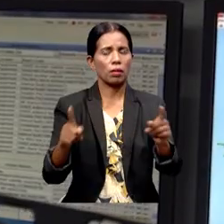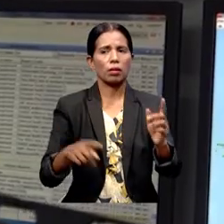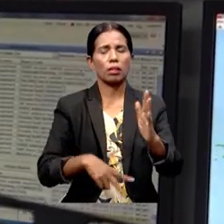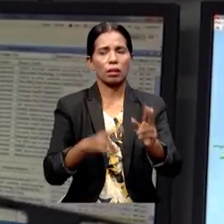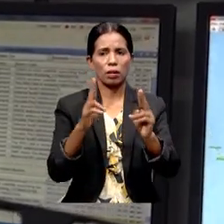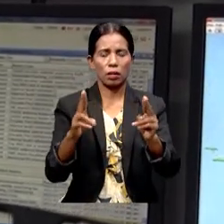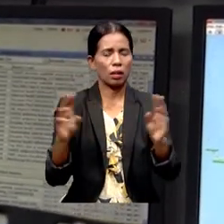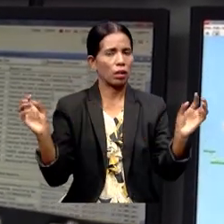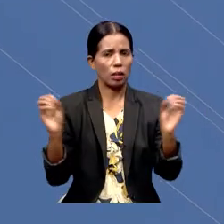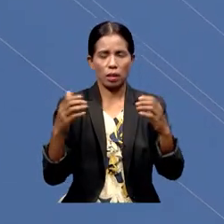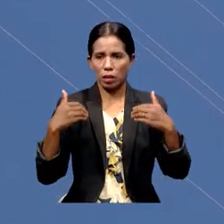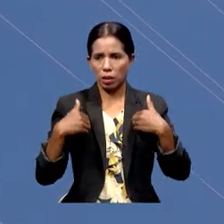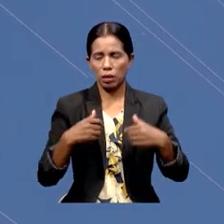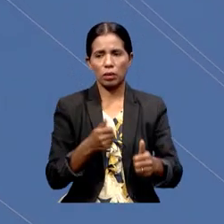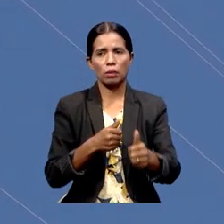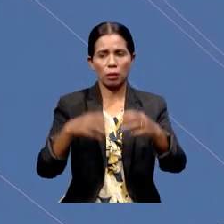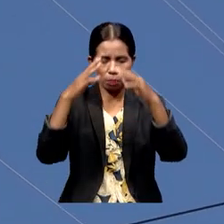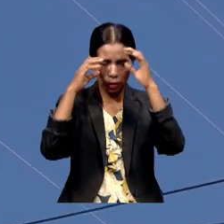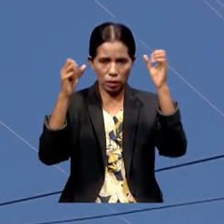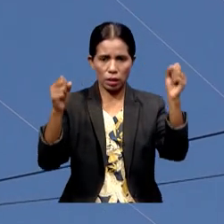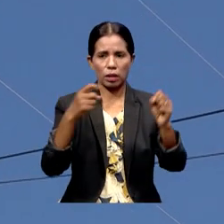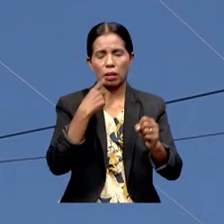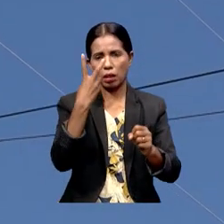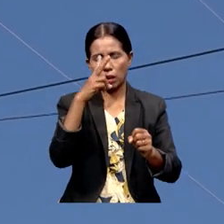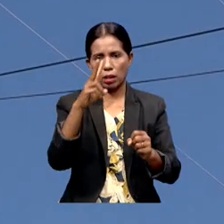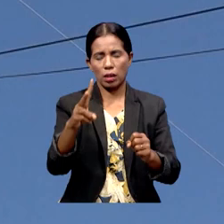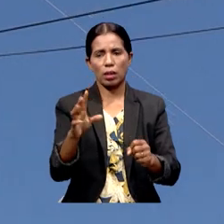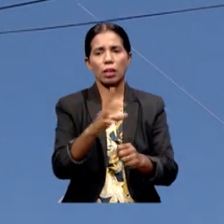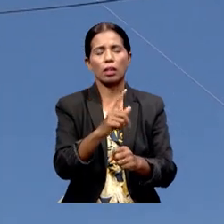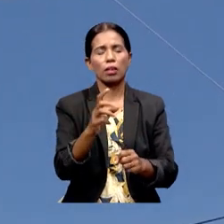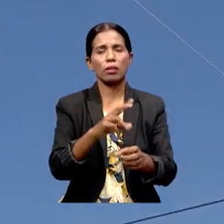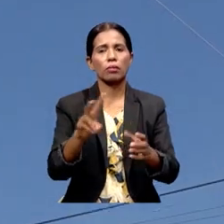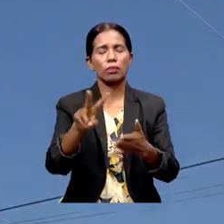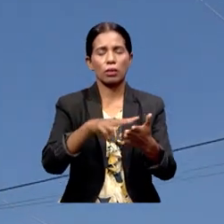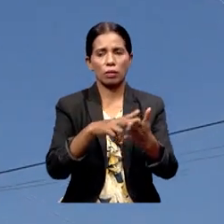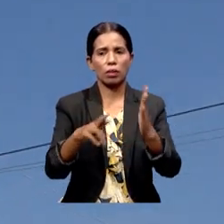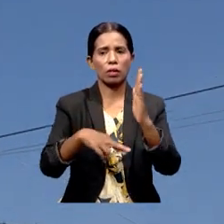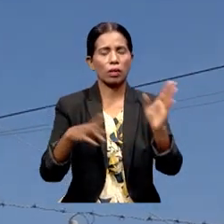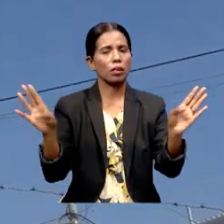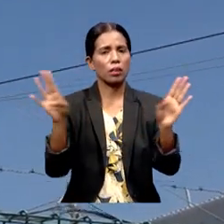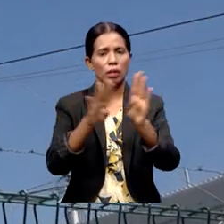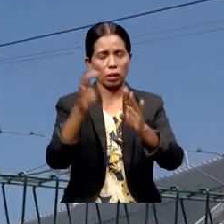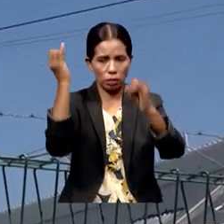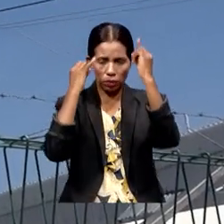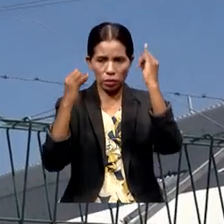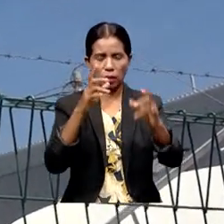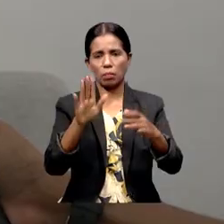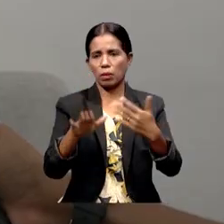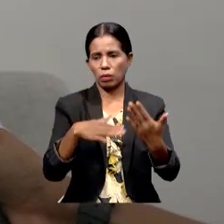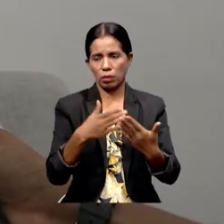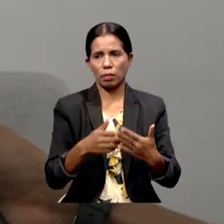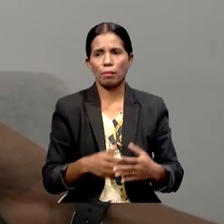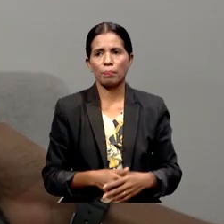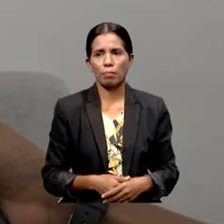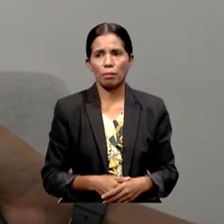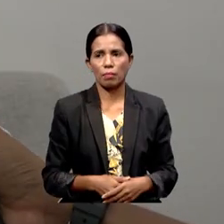velocidade la iha. Tamba tuir Presidente Tane Consumidor Operador Sira viola regra, no taka informação ba consumidor Sira.